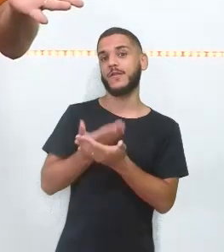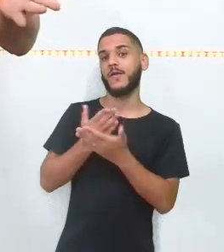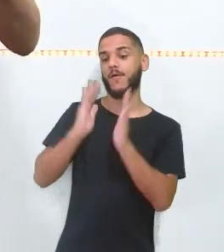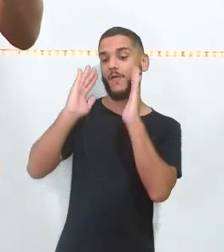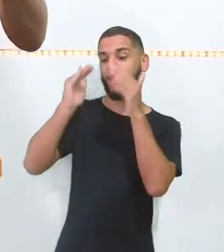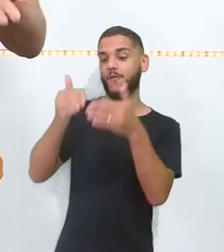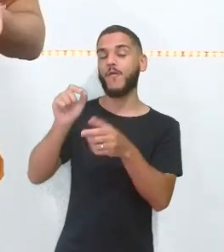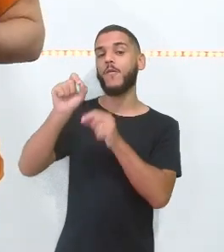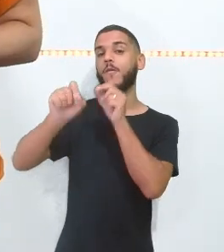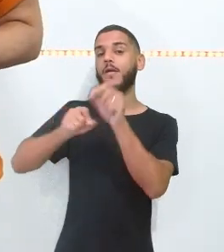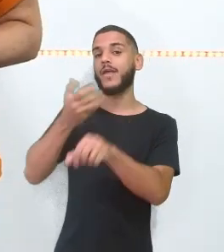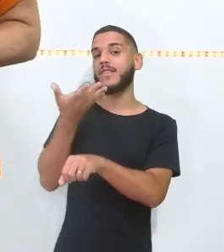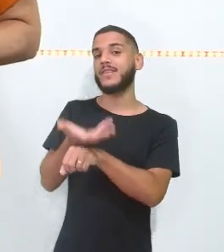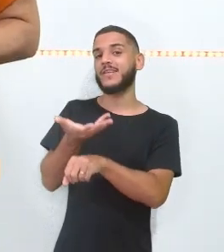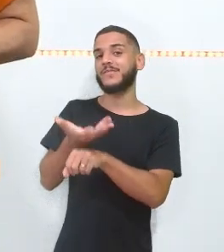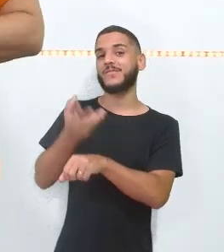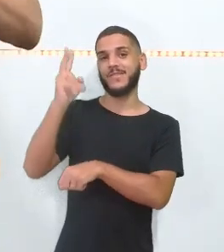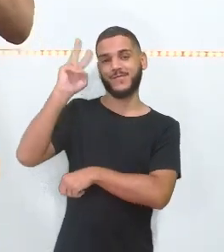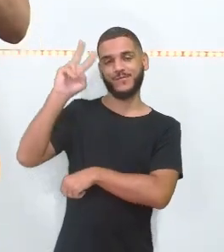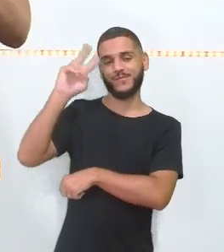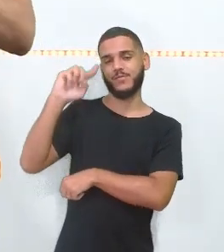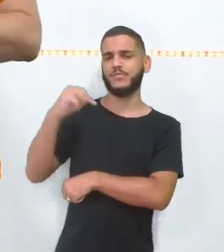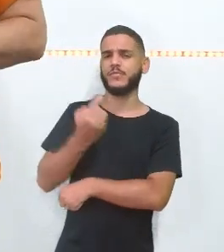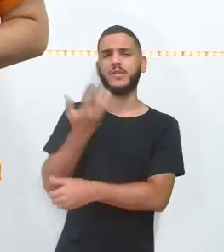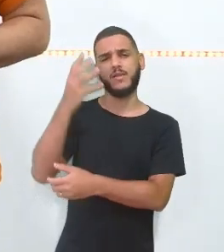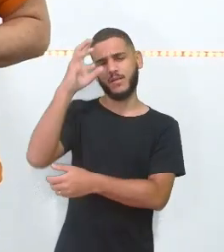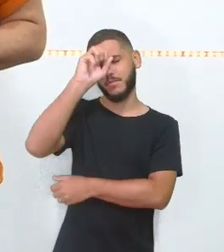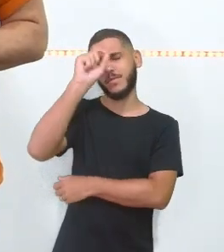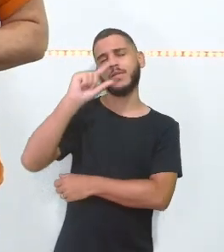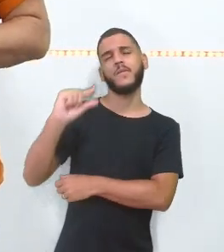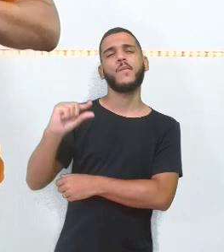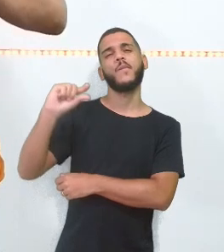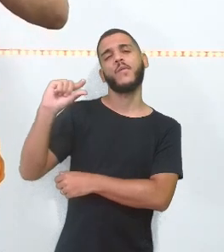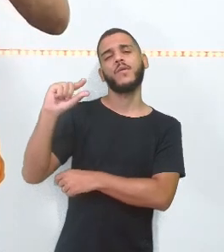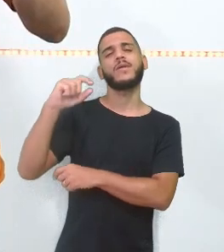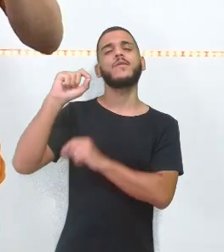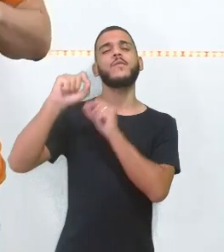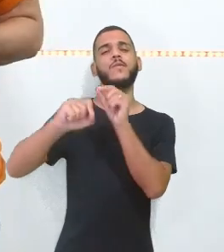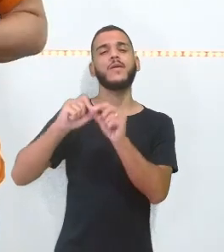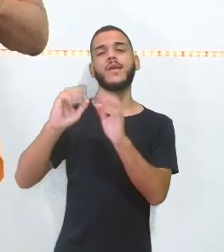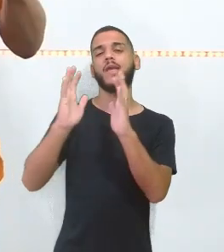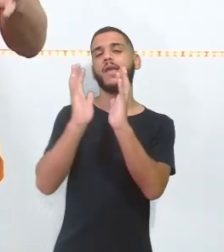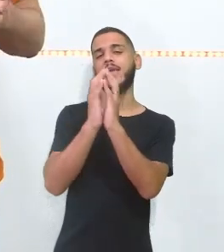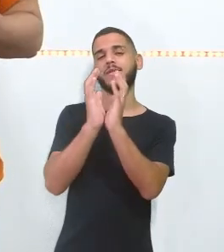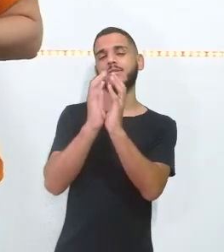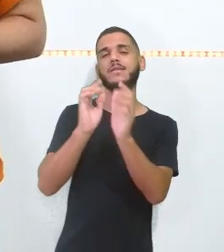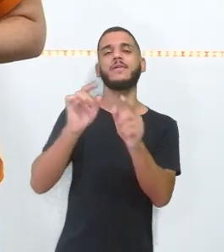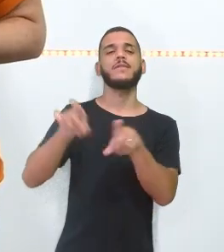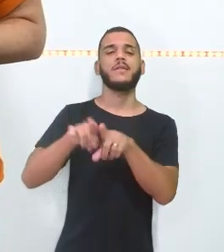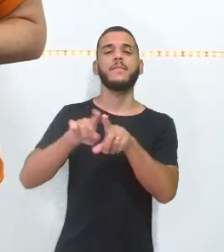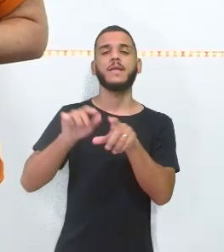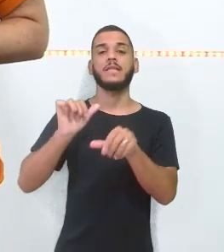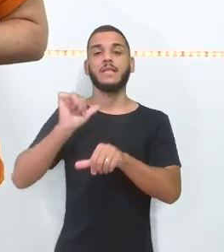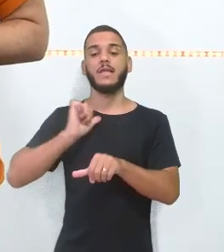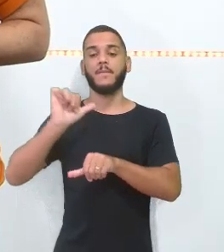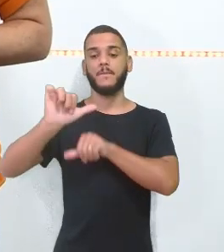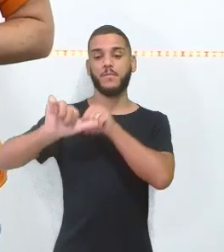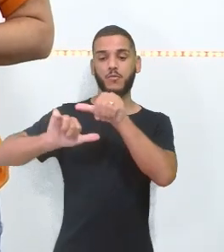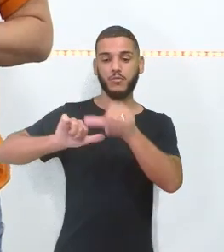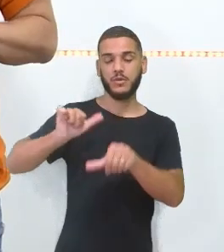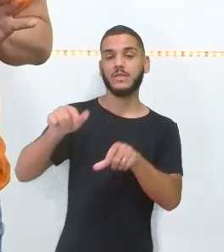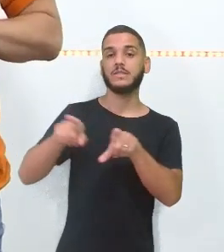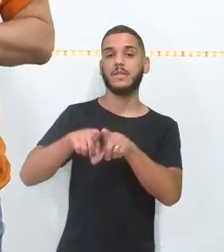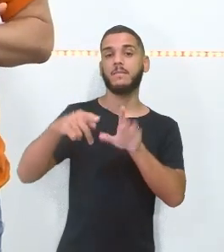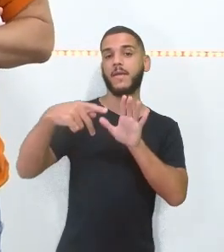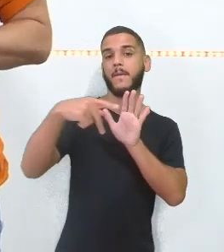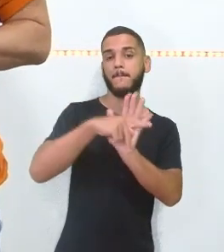Pois é, vamos historiar junto comigo, a gente vai aprender um pouquinho mais sobre Recife, mudanças e permanências, tá bom?